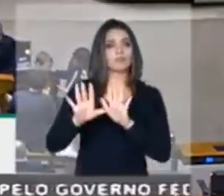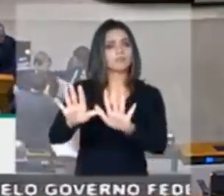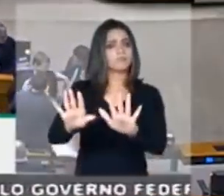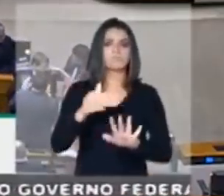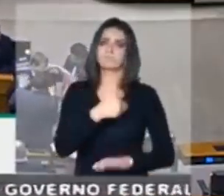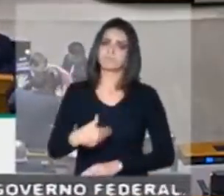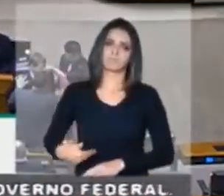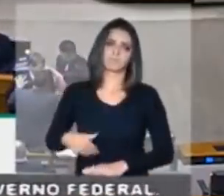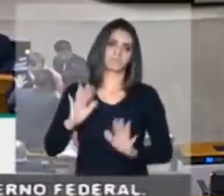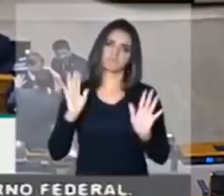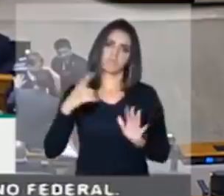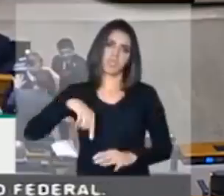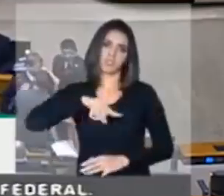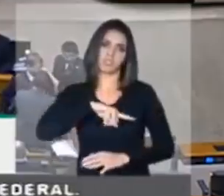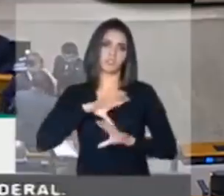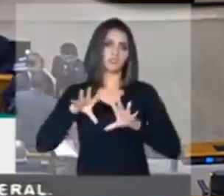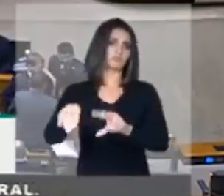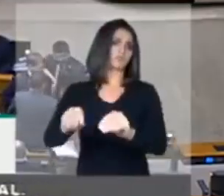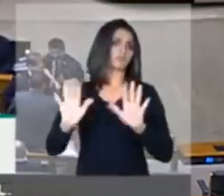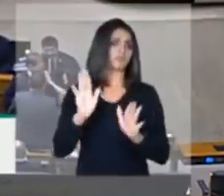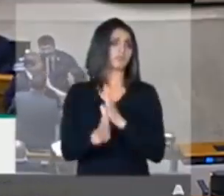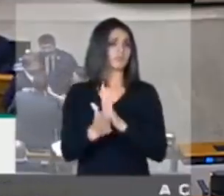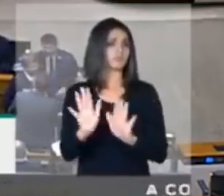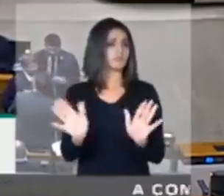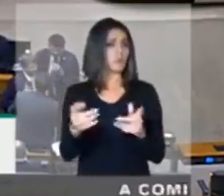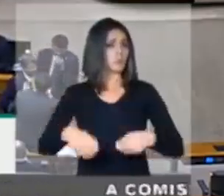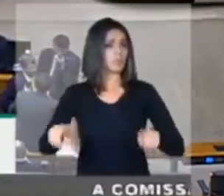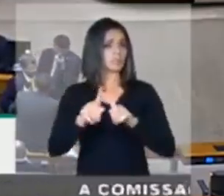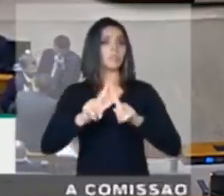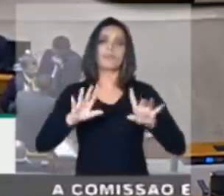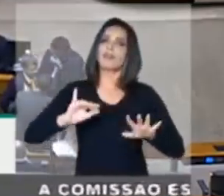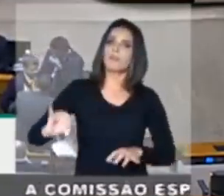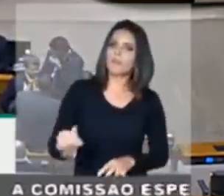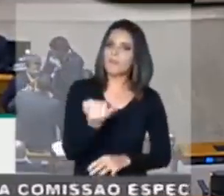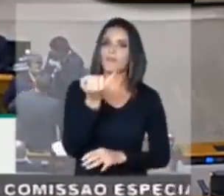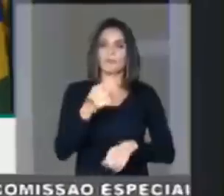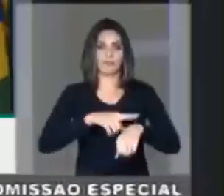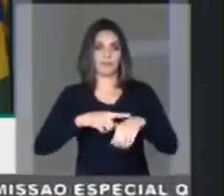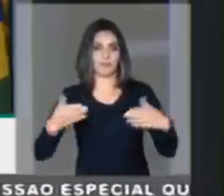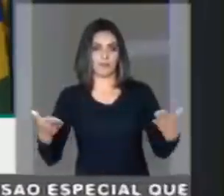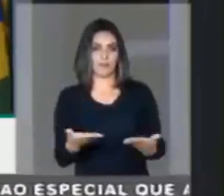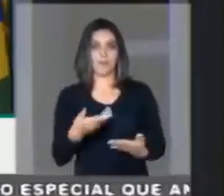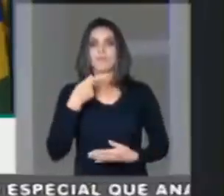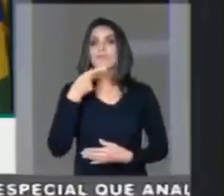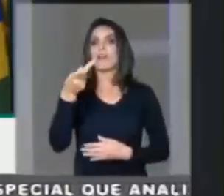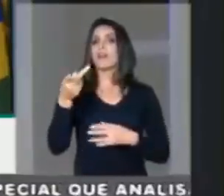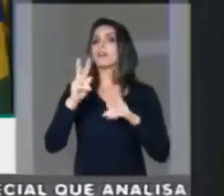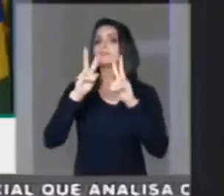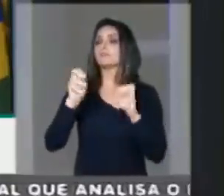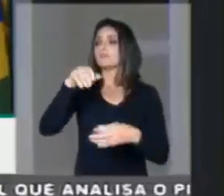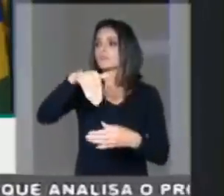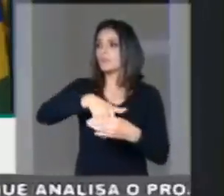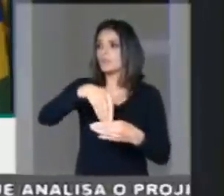porquê o parlamento interferir nesse sentido, mas aproveitando o espaço para falar sobre a votação de hoje